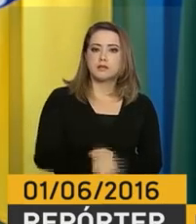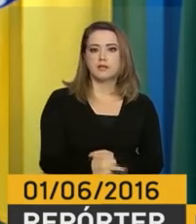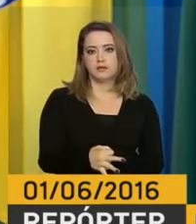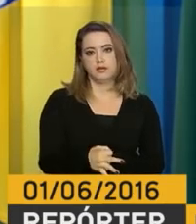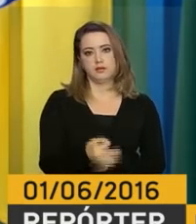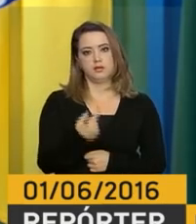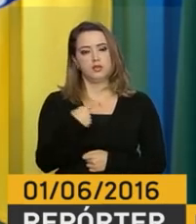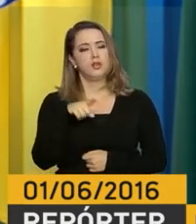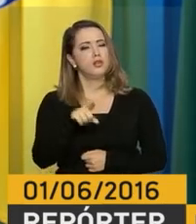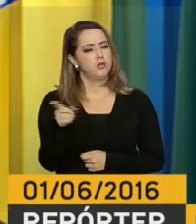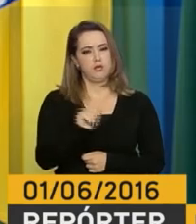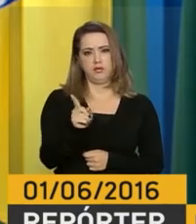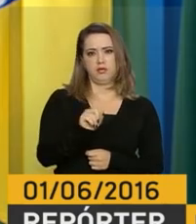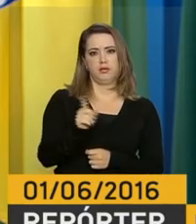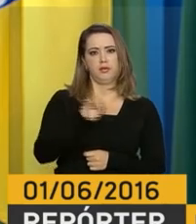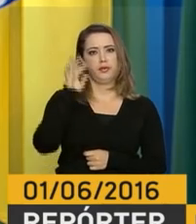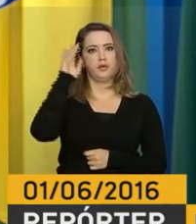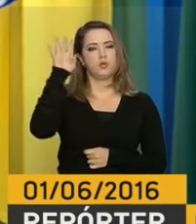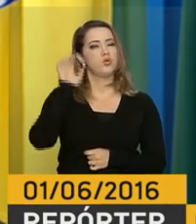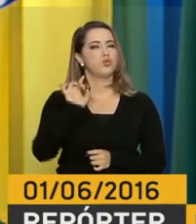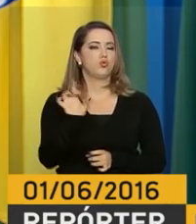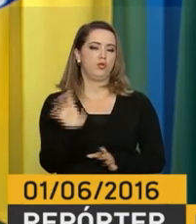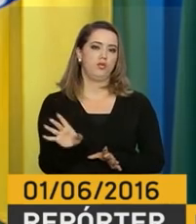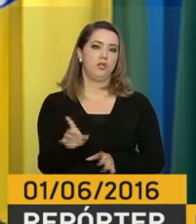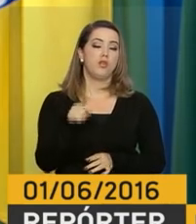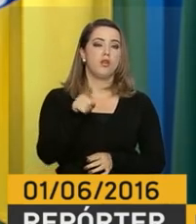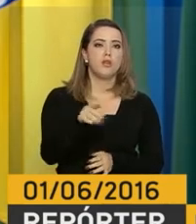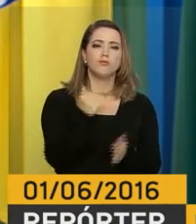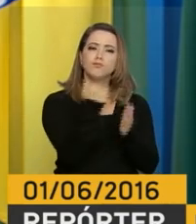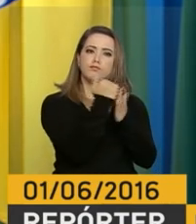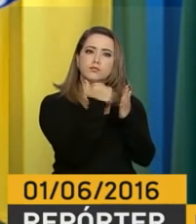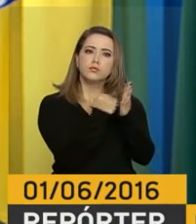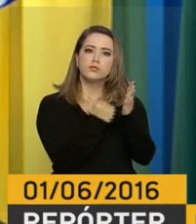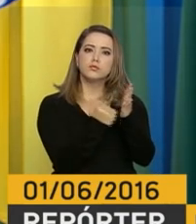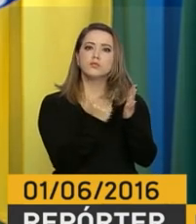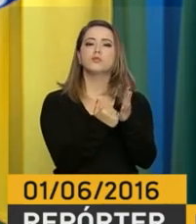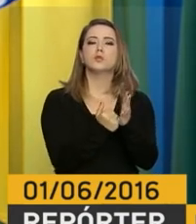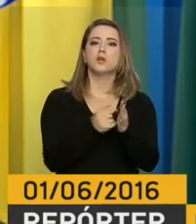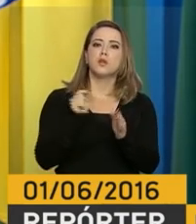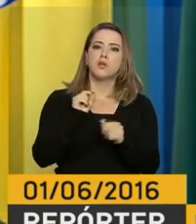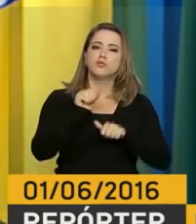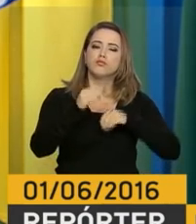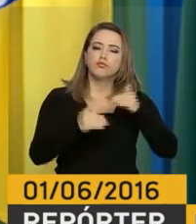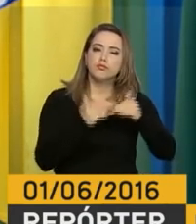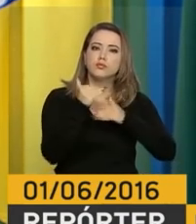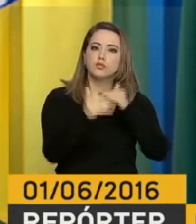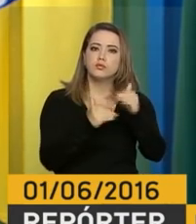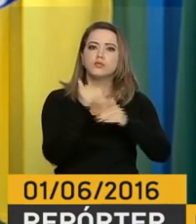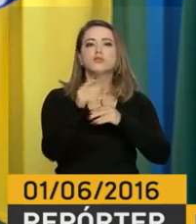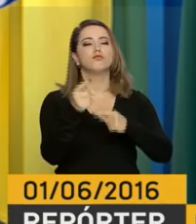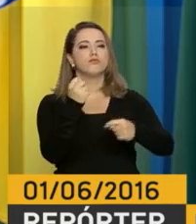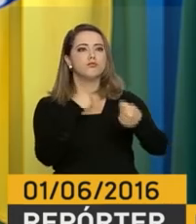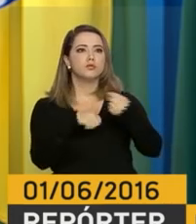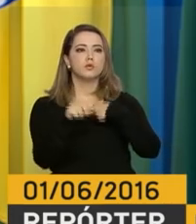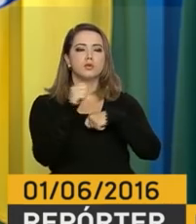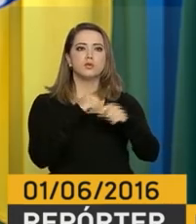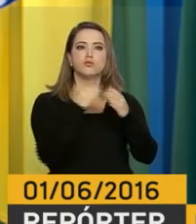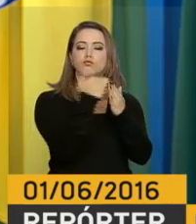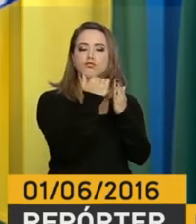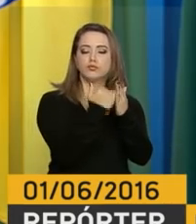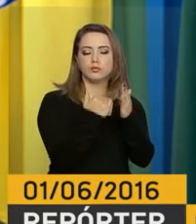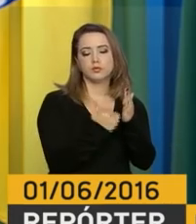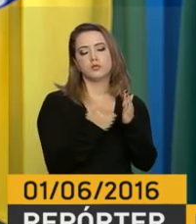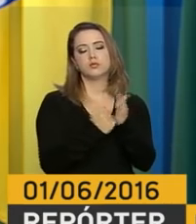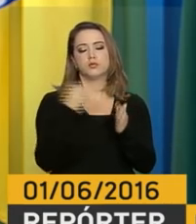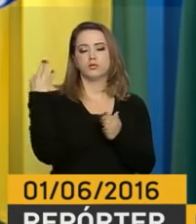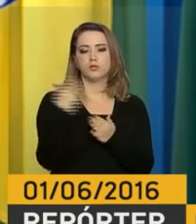ideias abstratas Você é de projetos que alimentam a formulação de políticas públicas consistentes portanto você